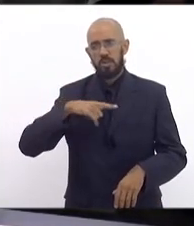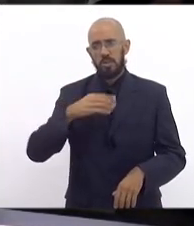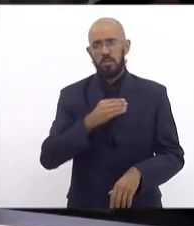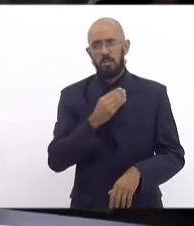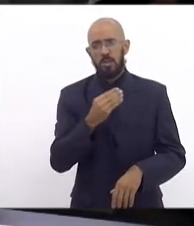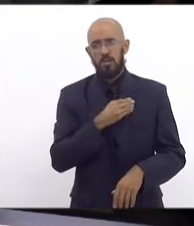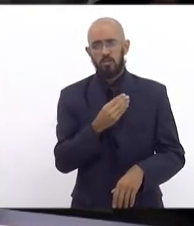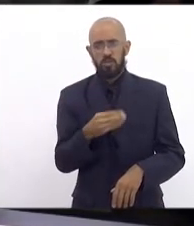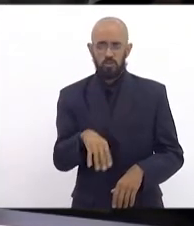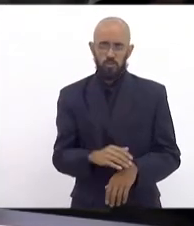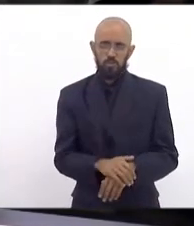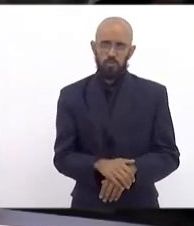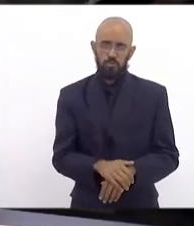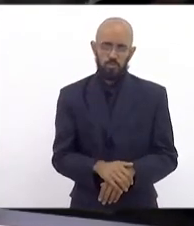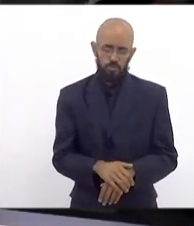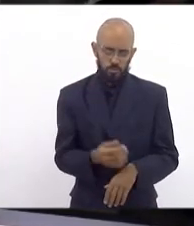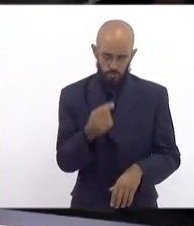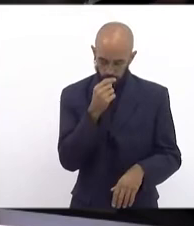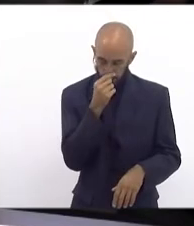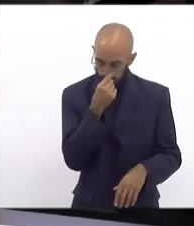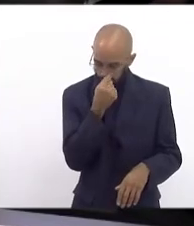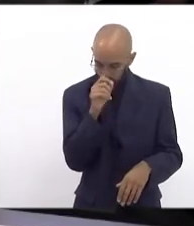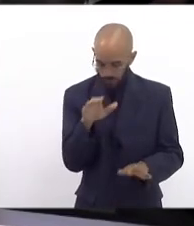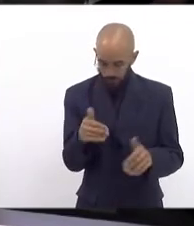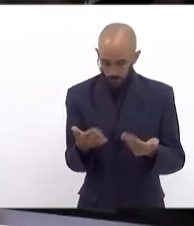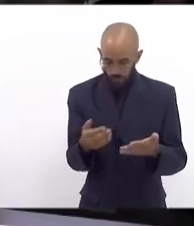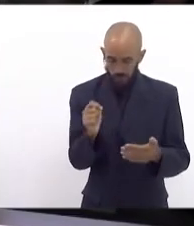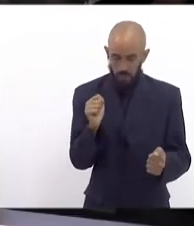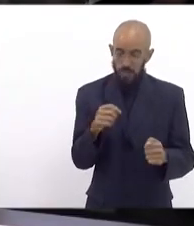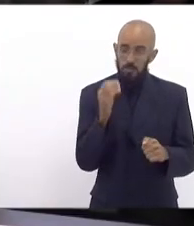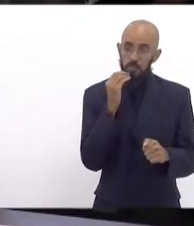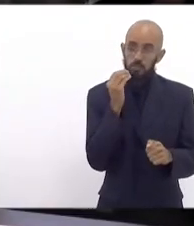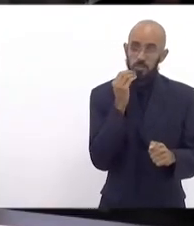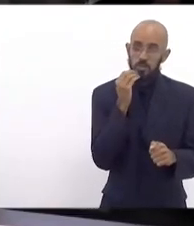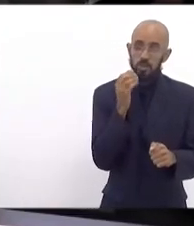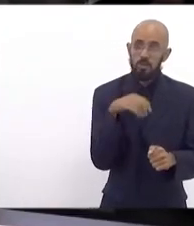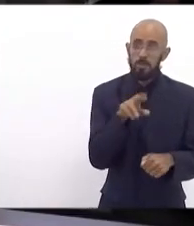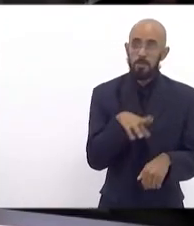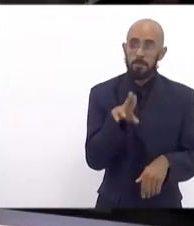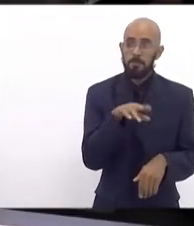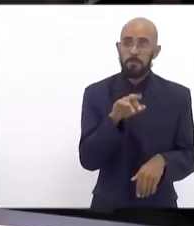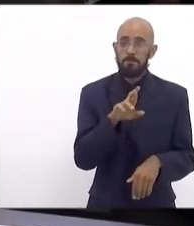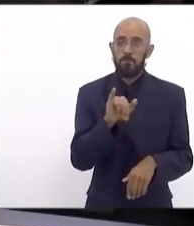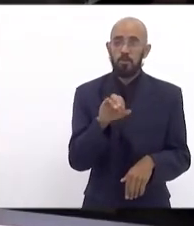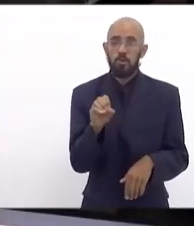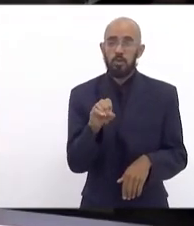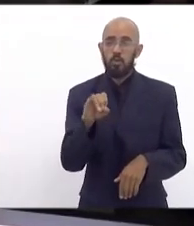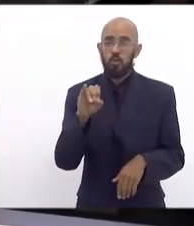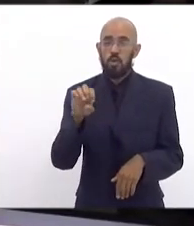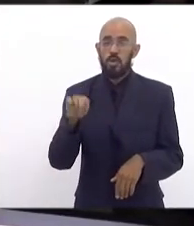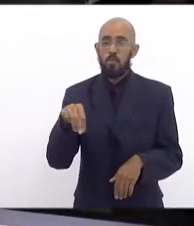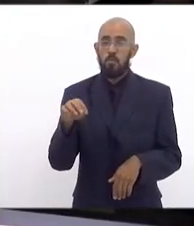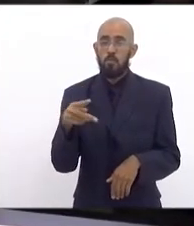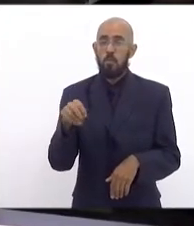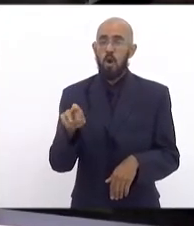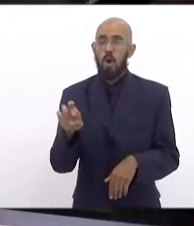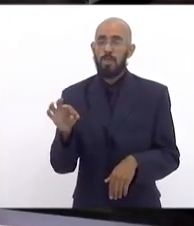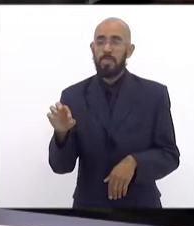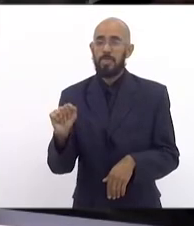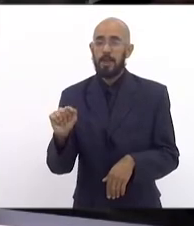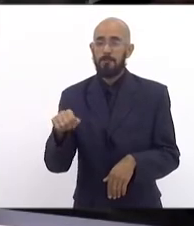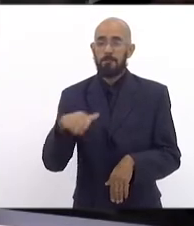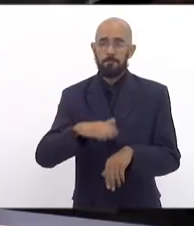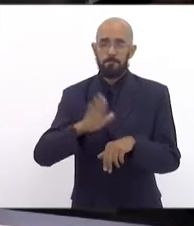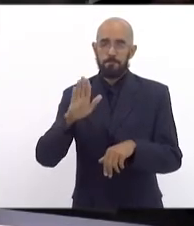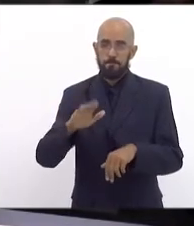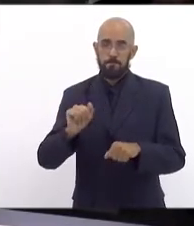importar trouxe na importação então ele poderia usar o rio porta mais ele entra com diferimento sai a a dois e meio por cento num produto